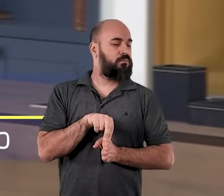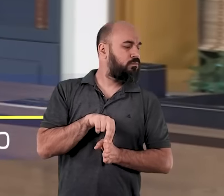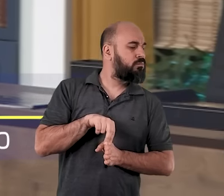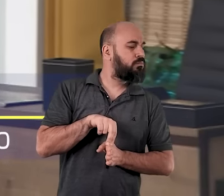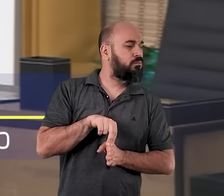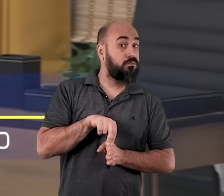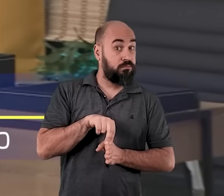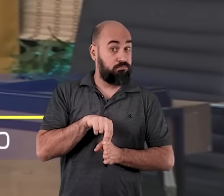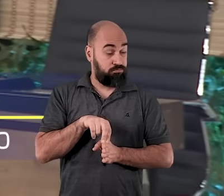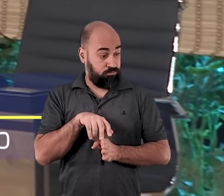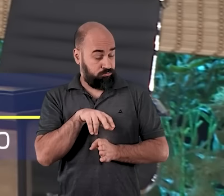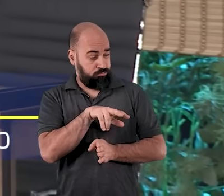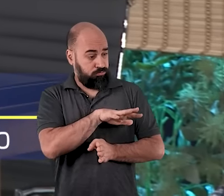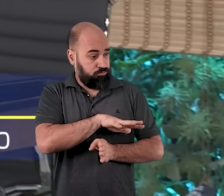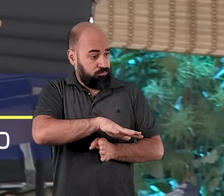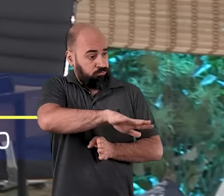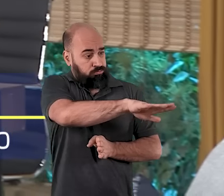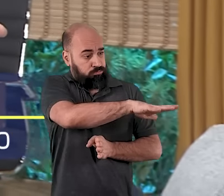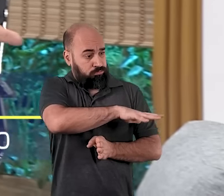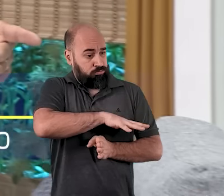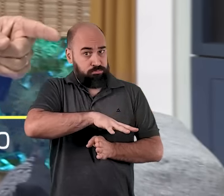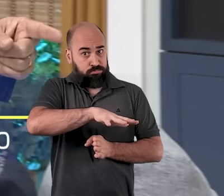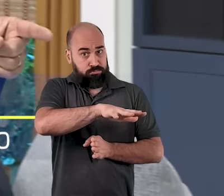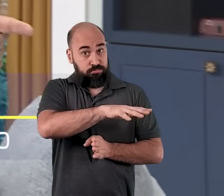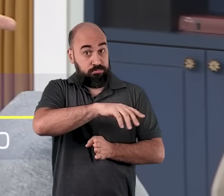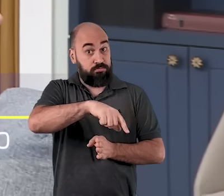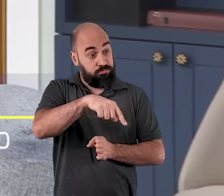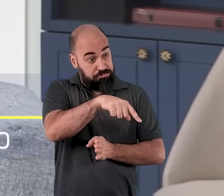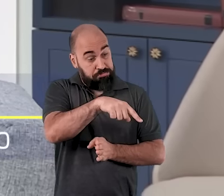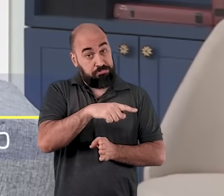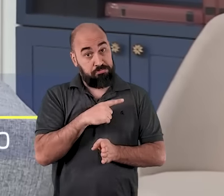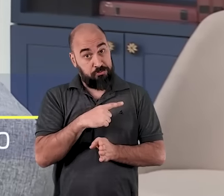ele olhou para um lado e viu